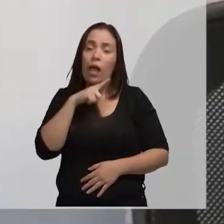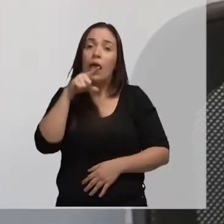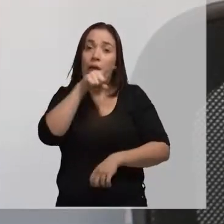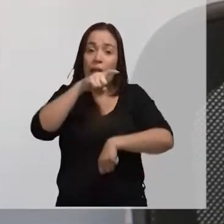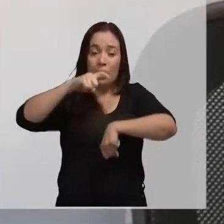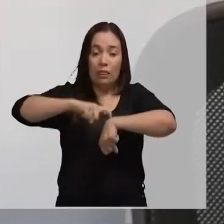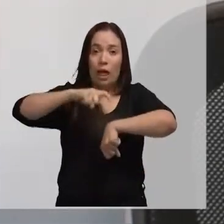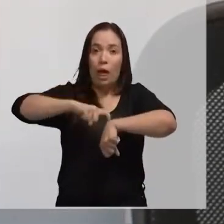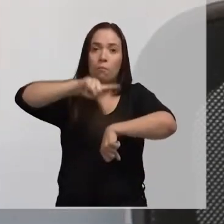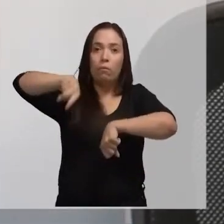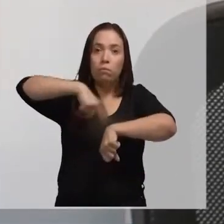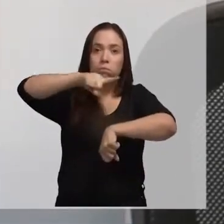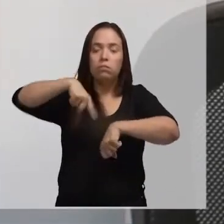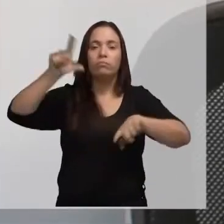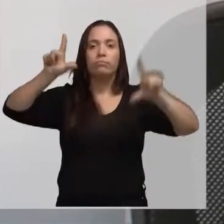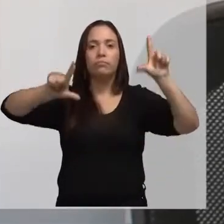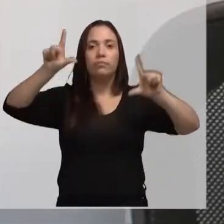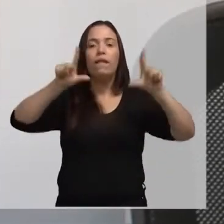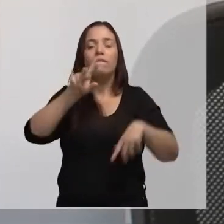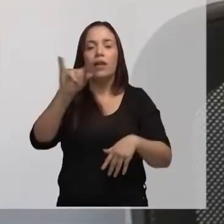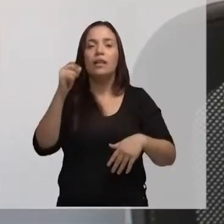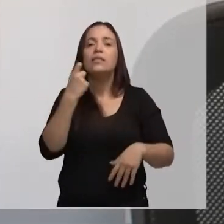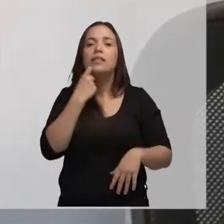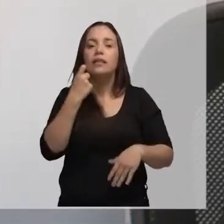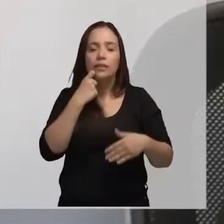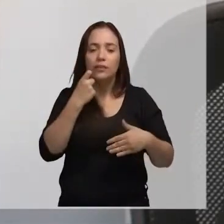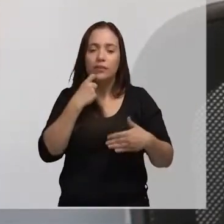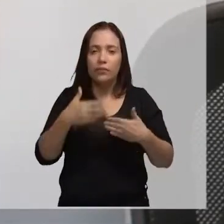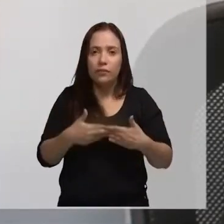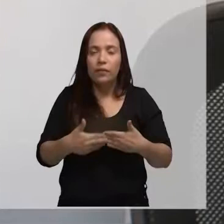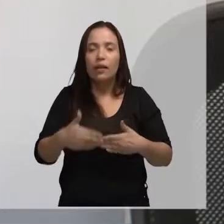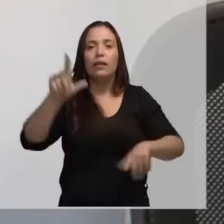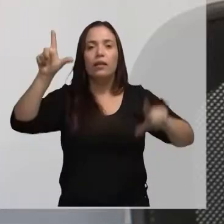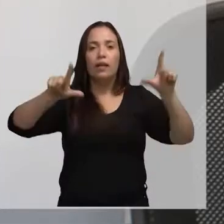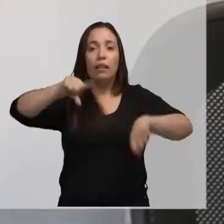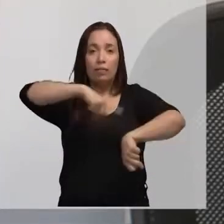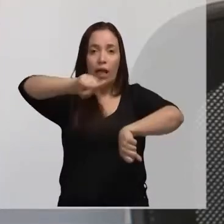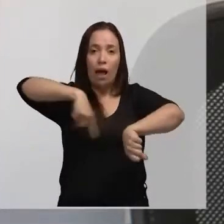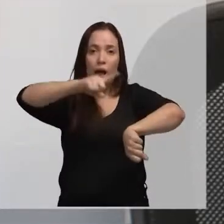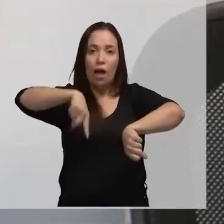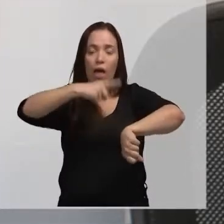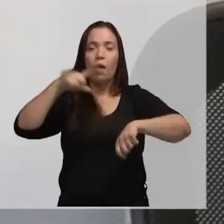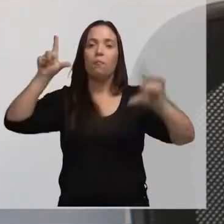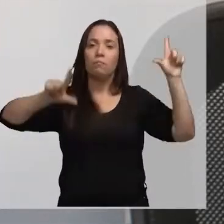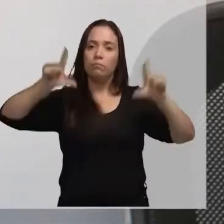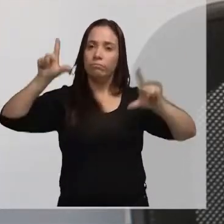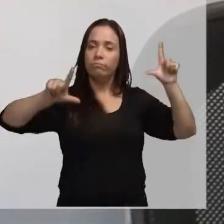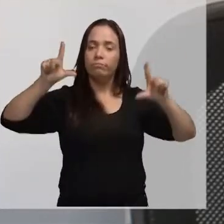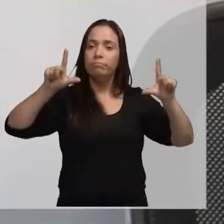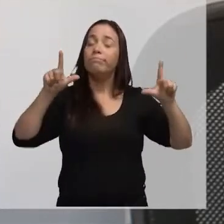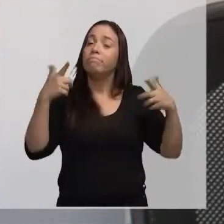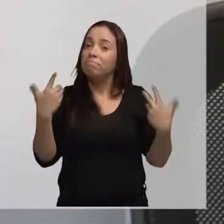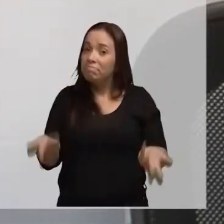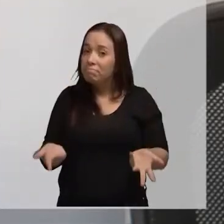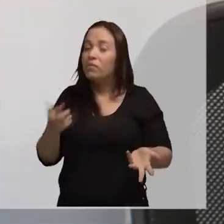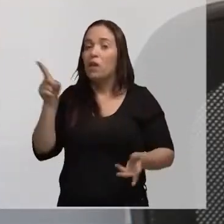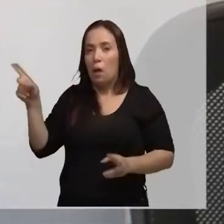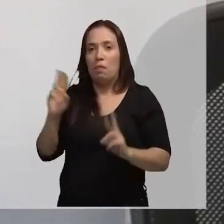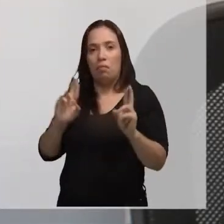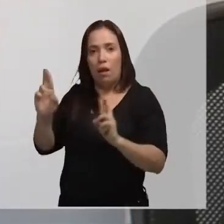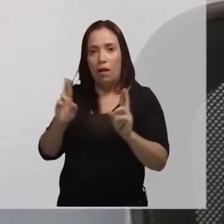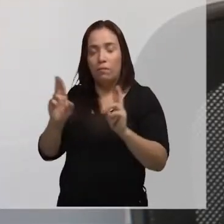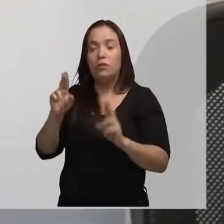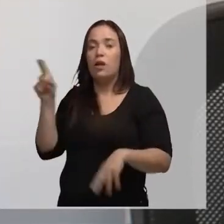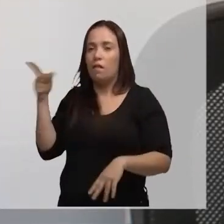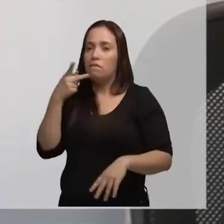televisão, a partir dessa sexta-feira... É o que sobra. É o que sobra para ele. A esperança que ele tem, inclusive da entrevista que ele deu, foi essa que